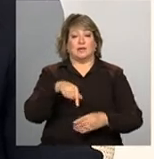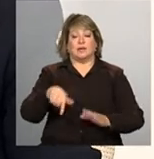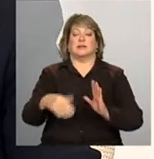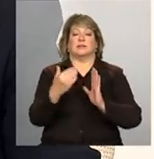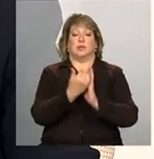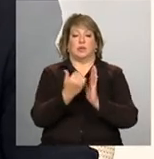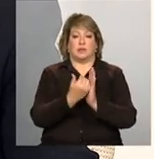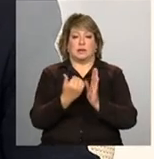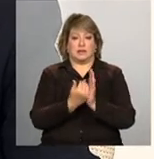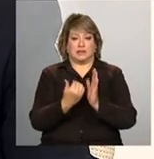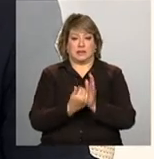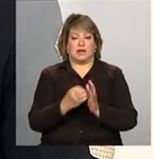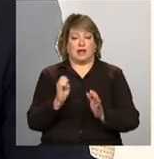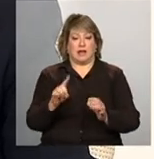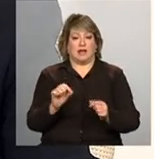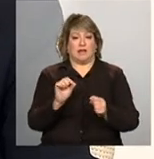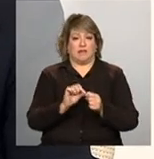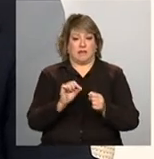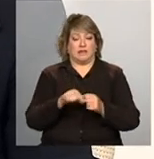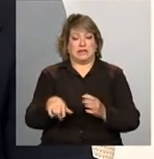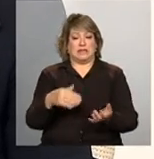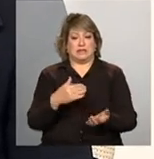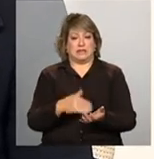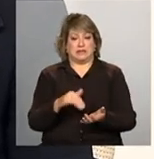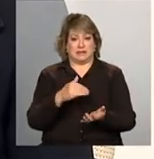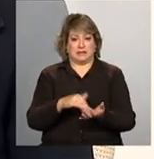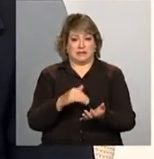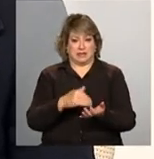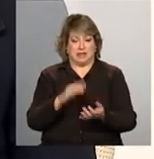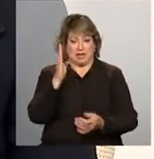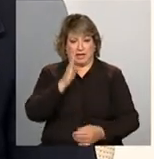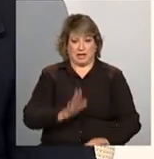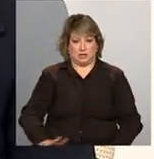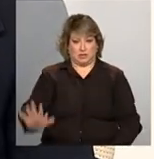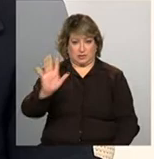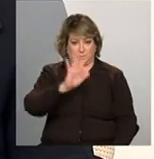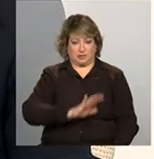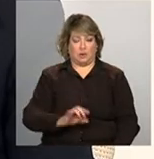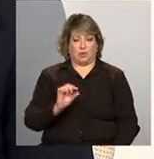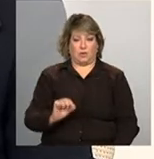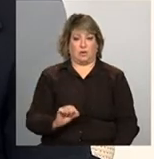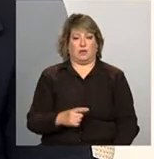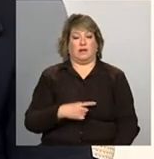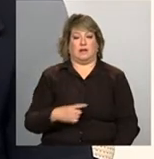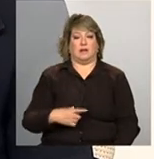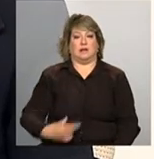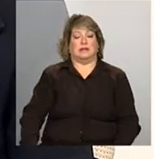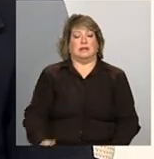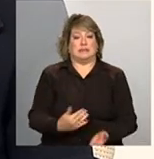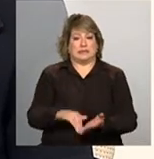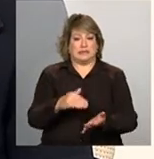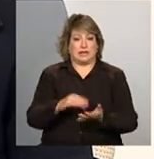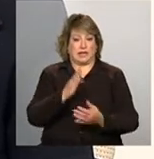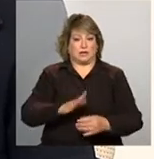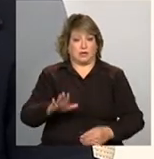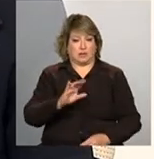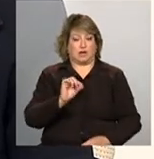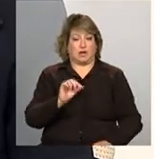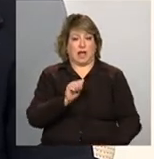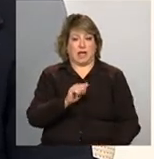executado pela Secretaria Nacional de Assistência Social, que é o Acessuas, um dos públicos